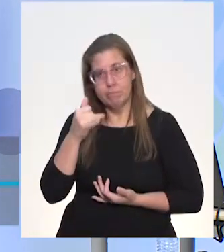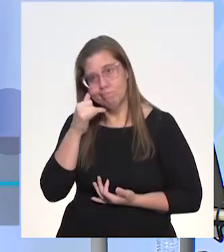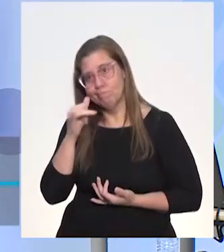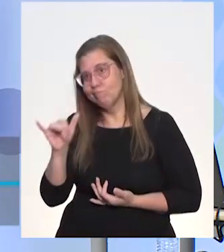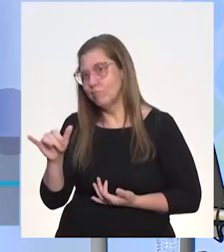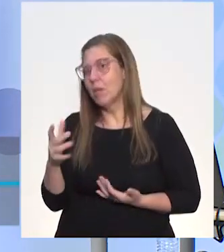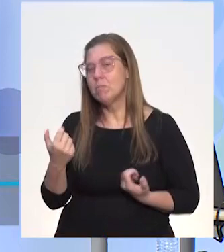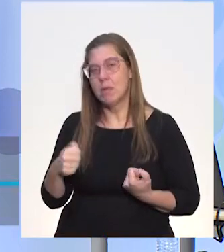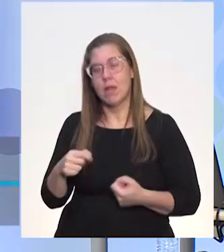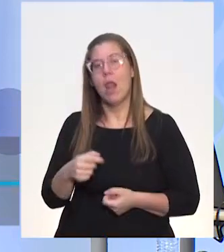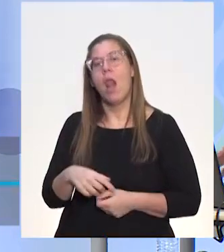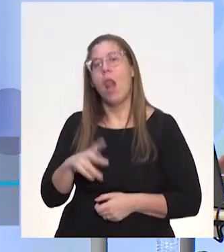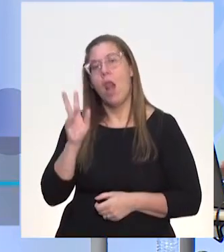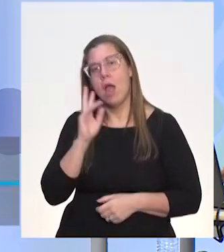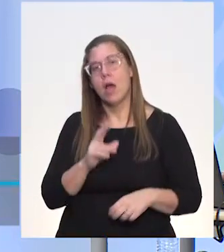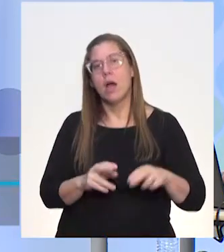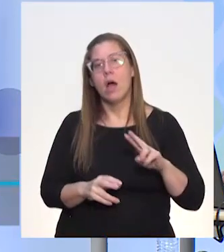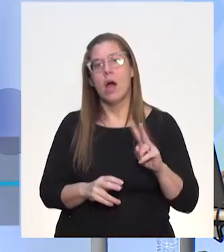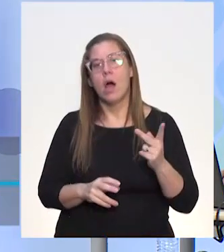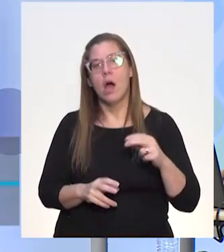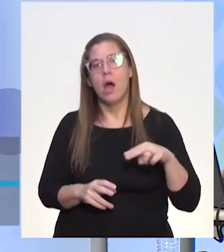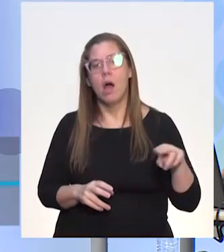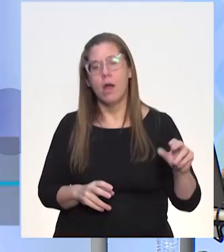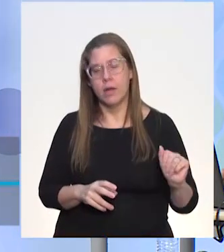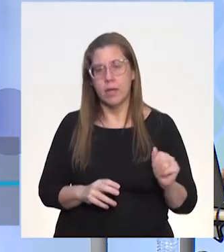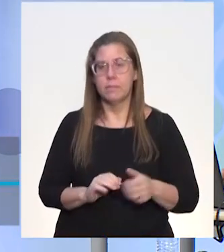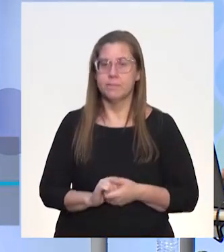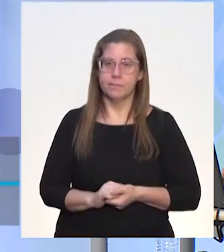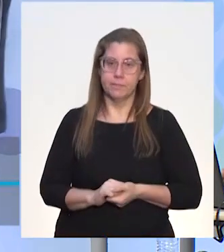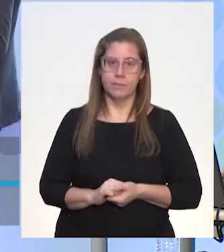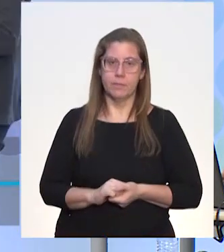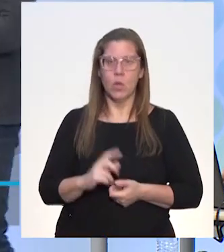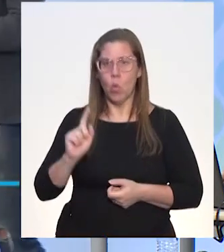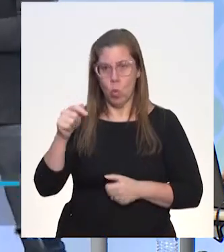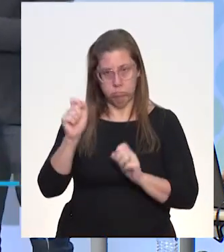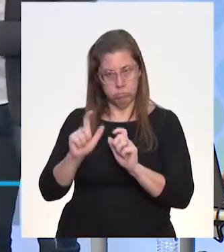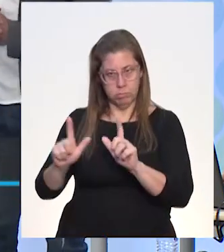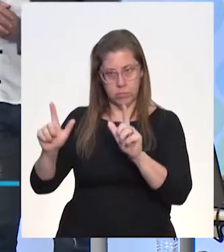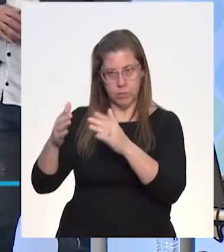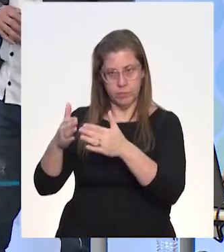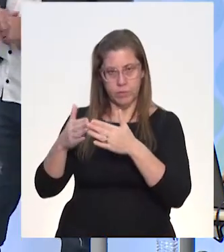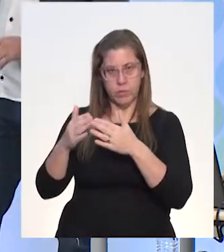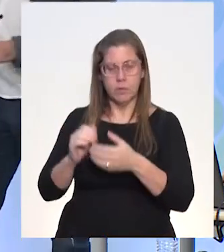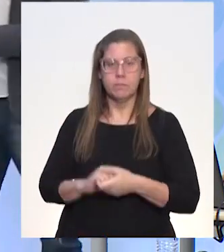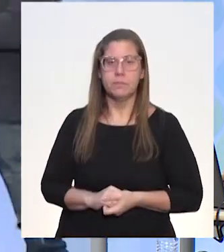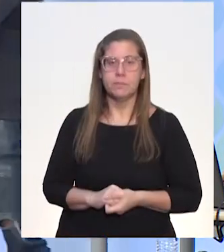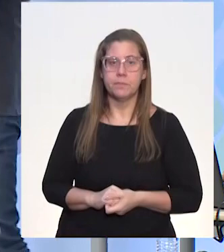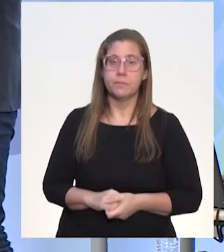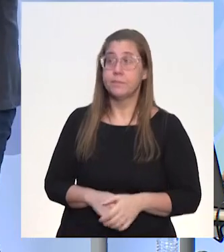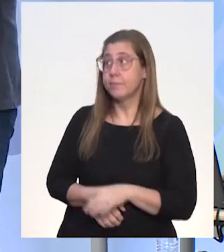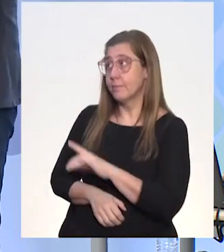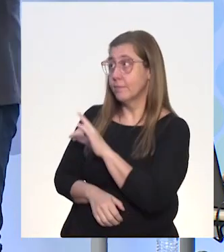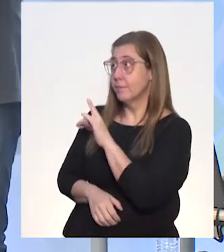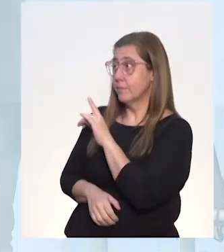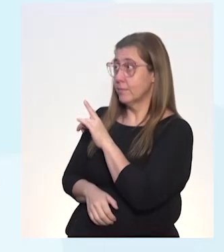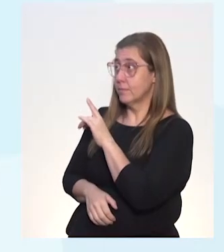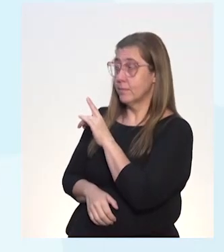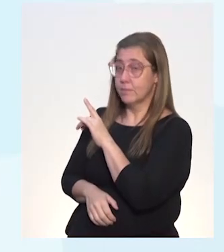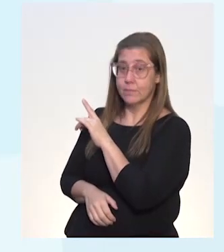gente lembre da Hannah Arendt, muito bem trazido aqui. Vamos para o próximo slide, por gentileza. Aqui,